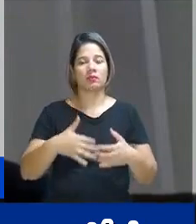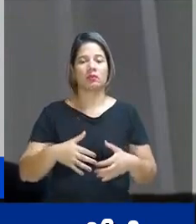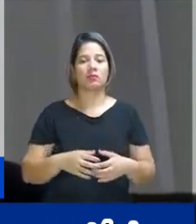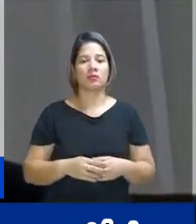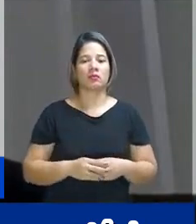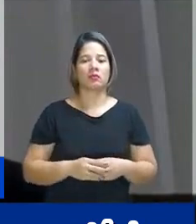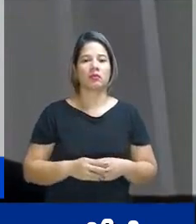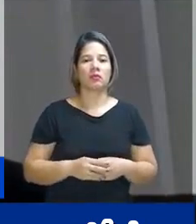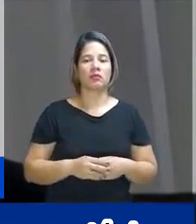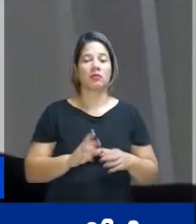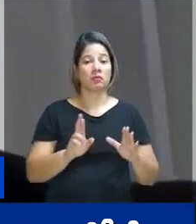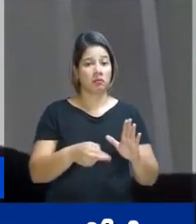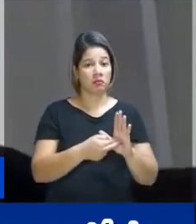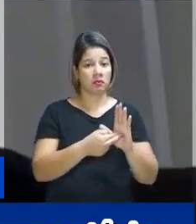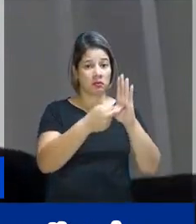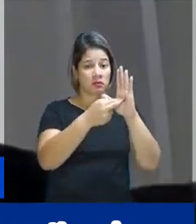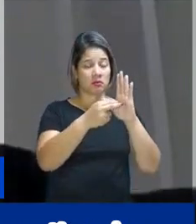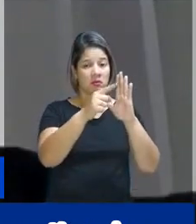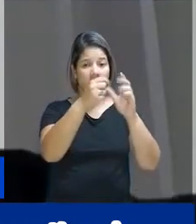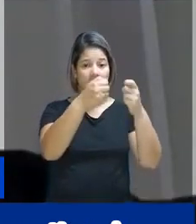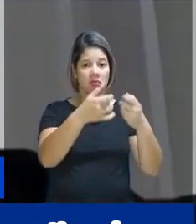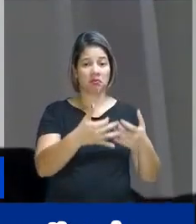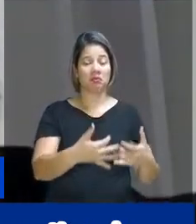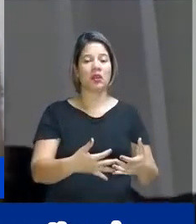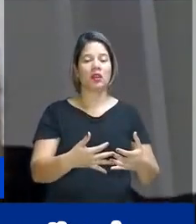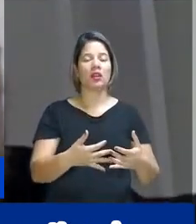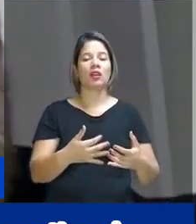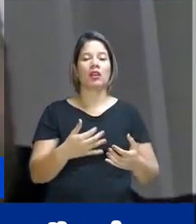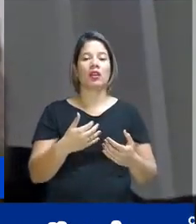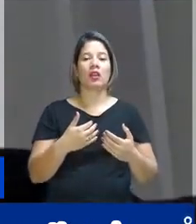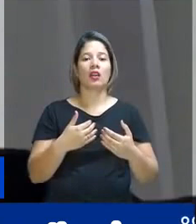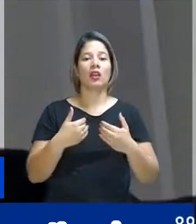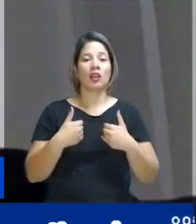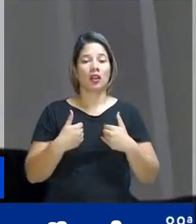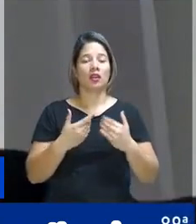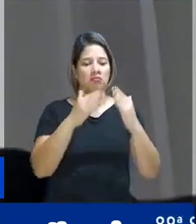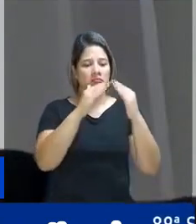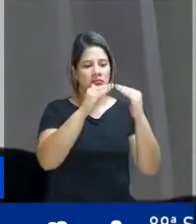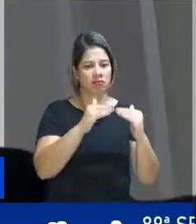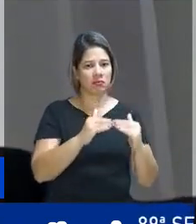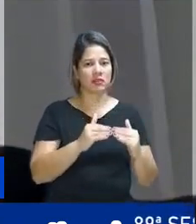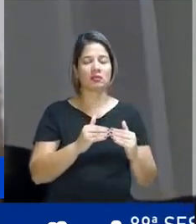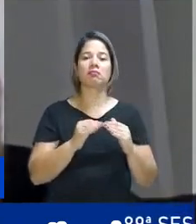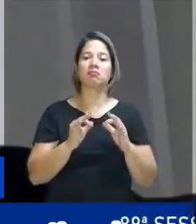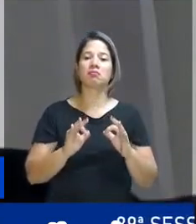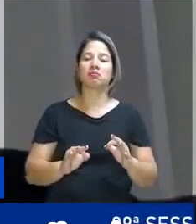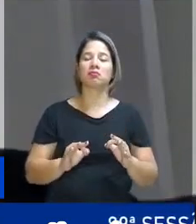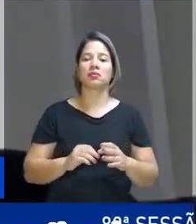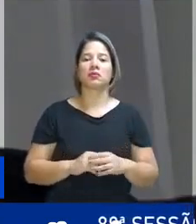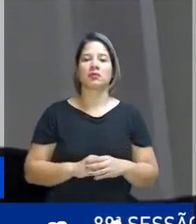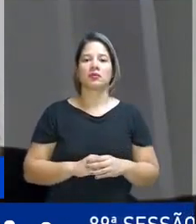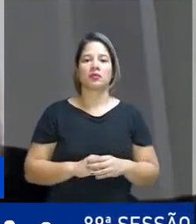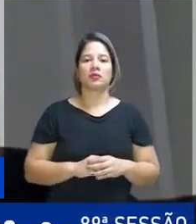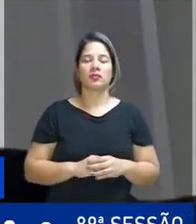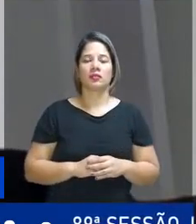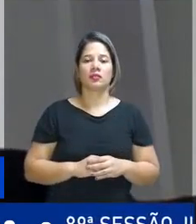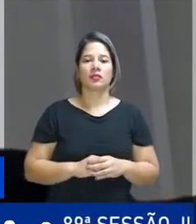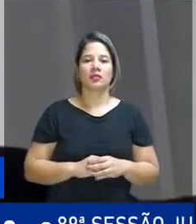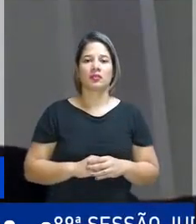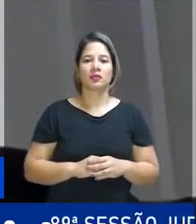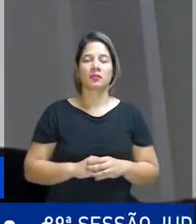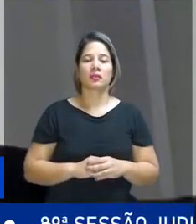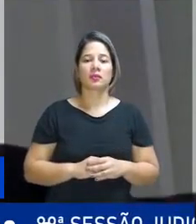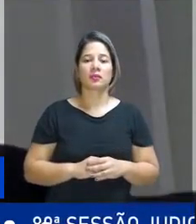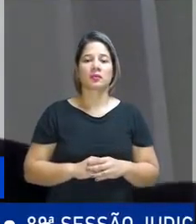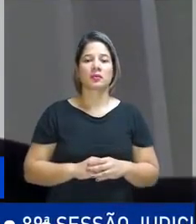integralmente o eminente relator, porque está de acordo com o que é o nosso posicionamento, o nosso sentir nesse tipo